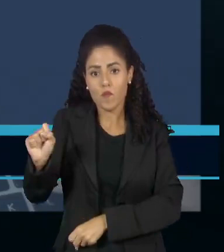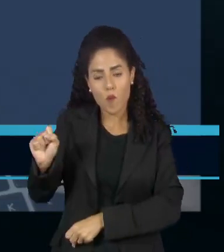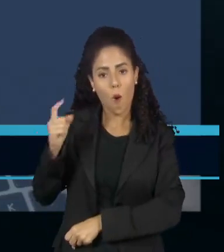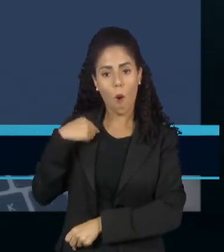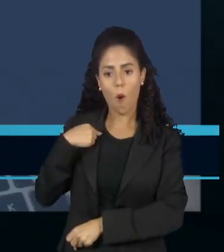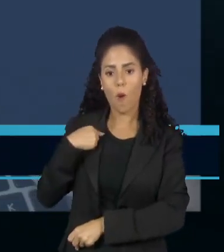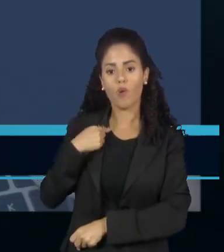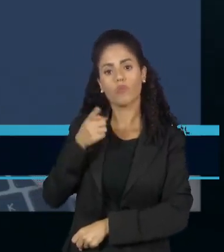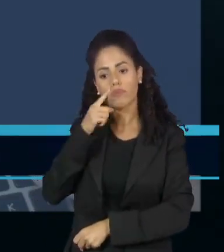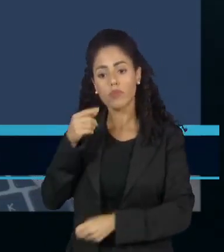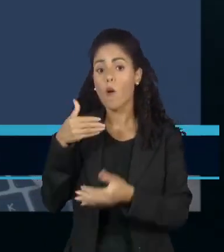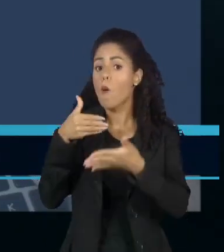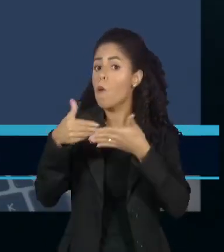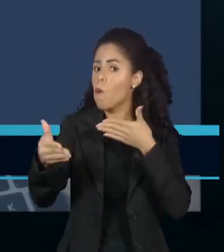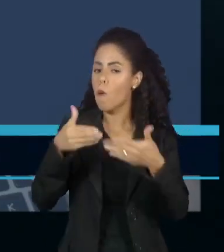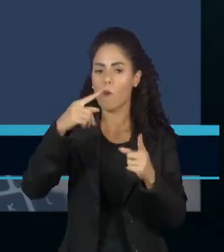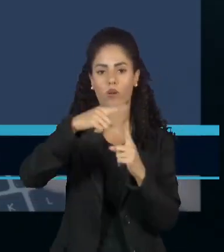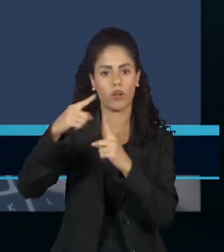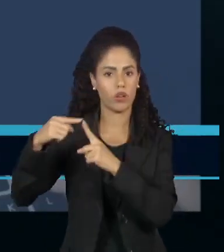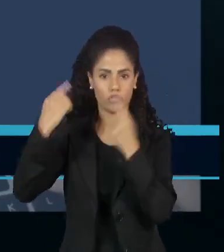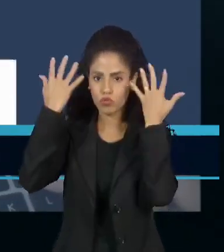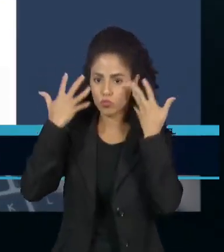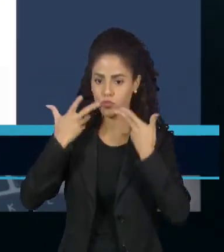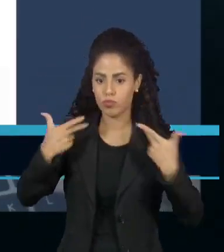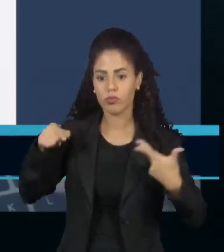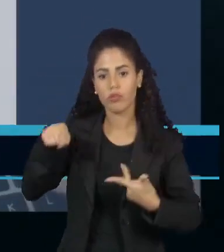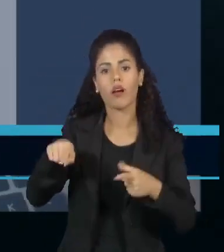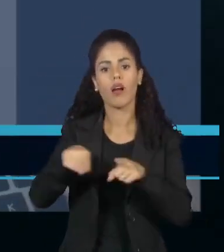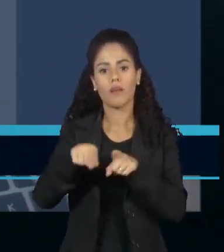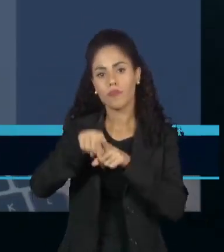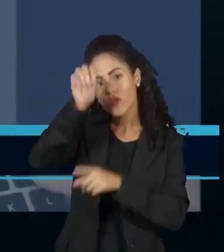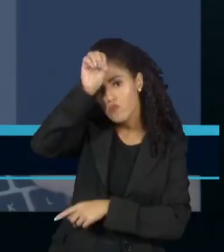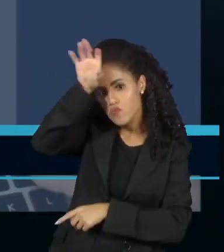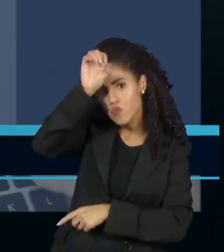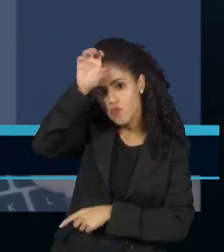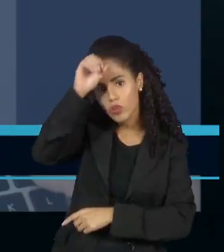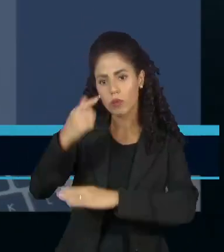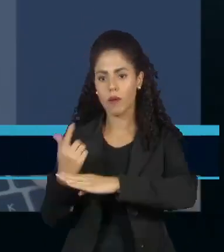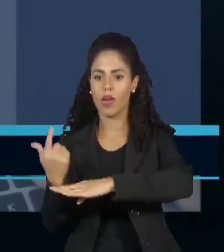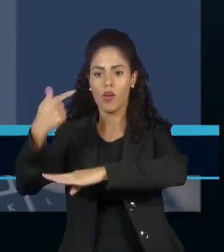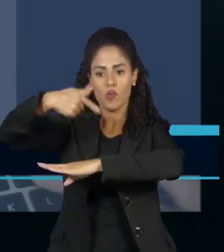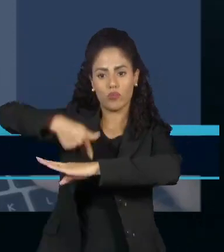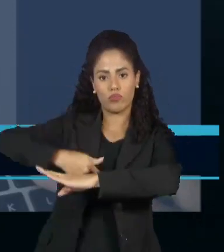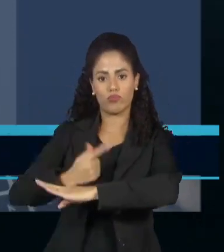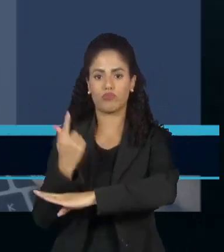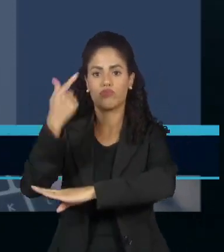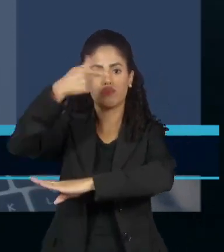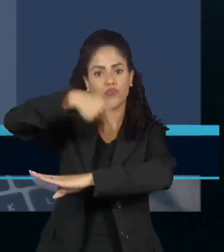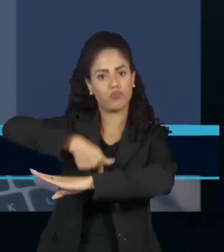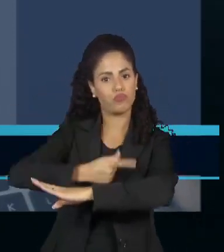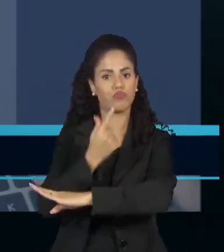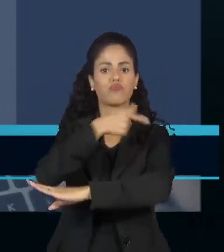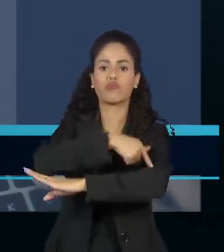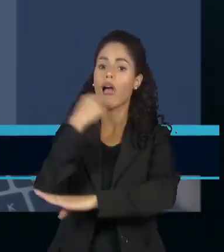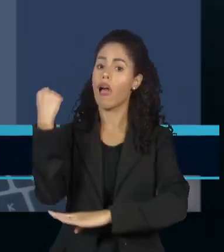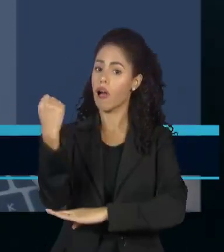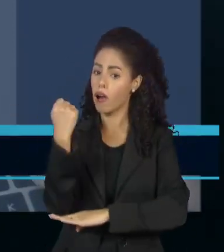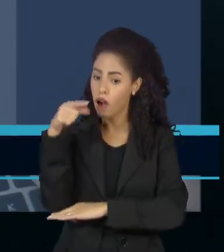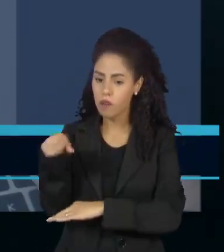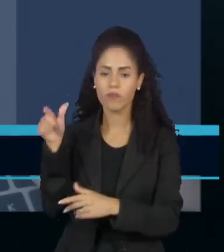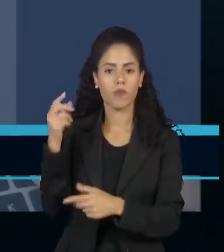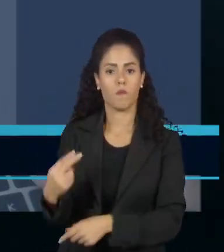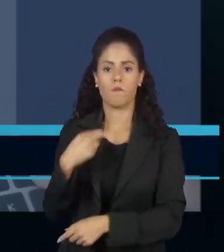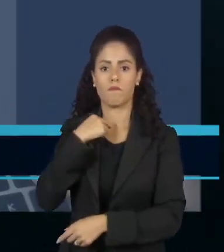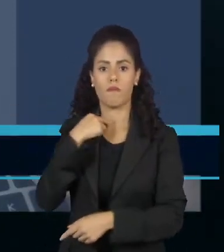forma intencional qualquer espécie de cetáceo como baleias e golfinhos é uma infração contra o meio ambiente a